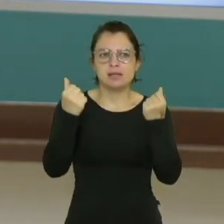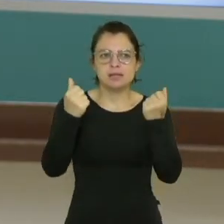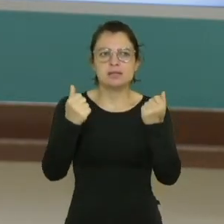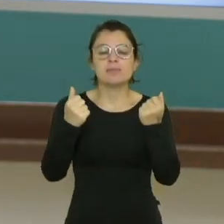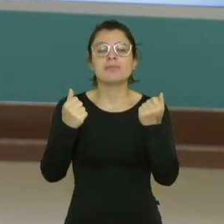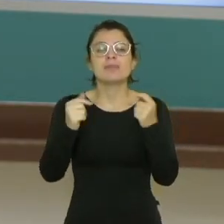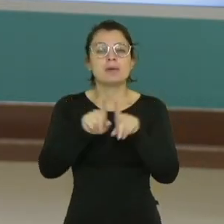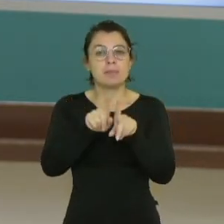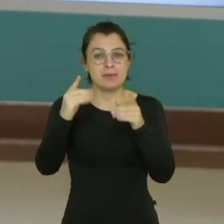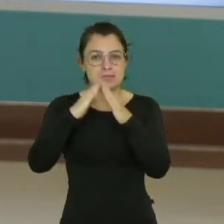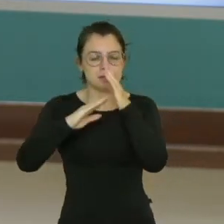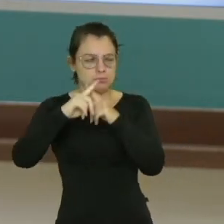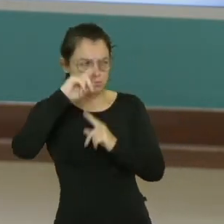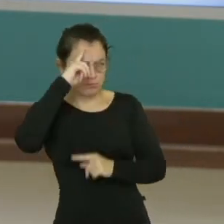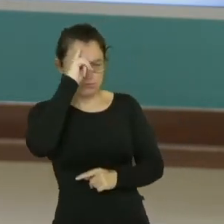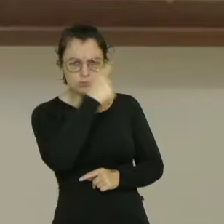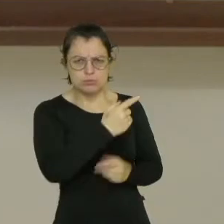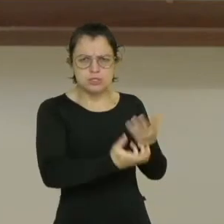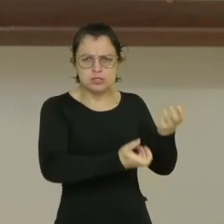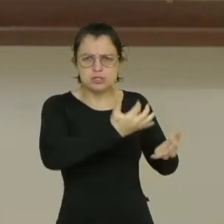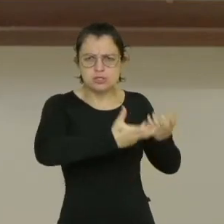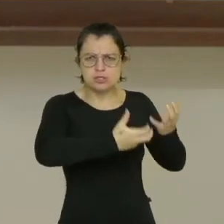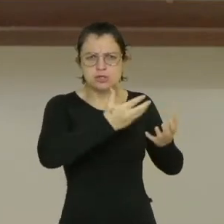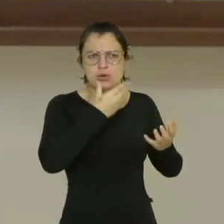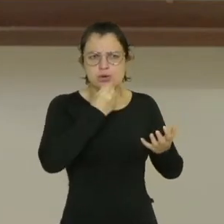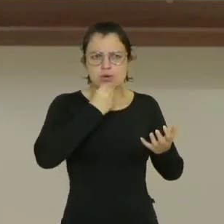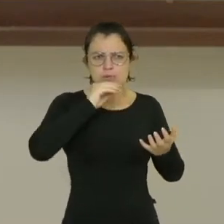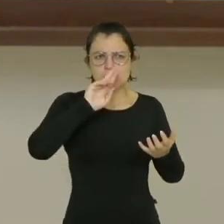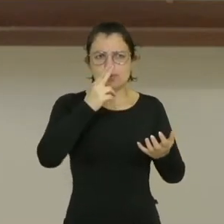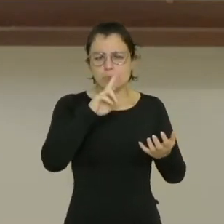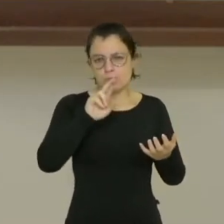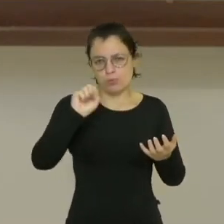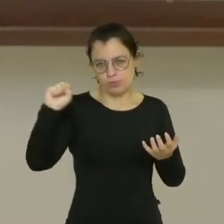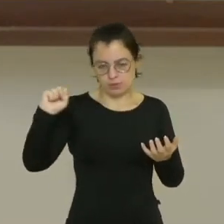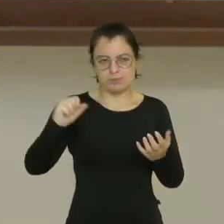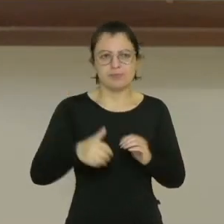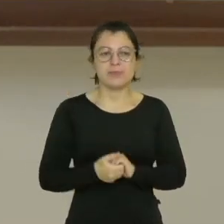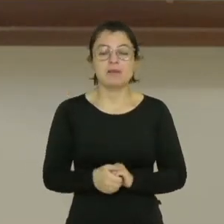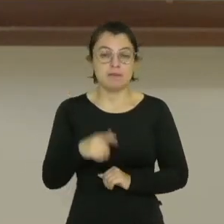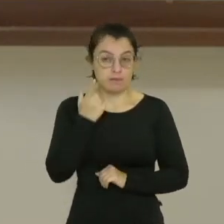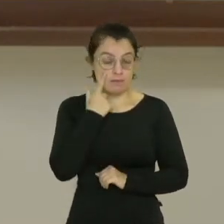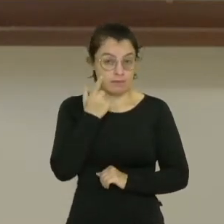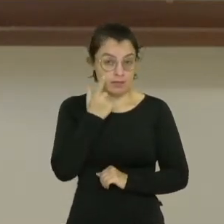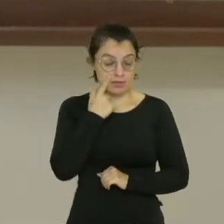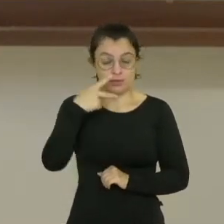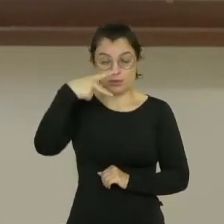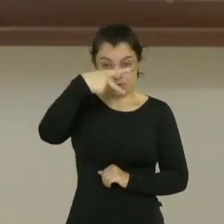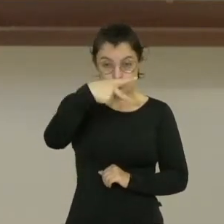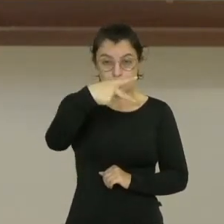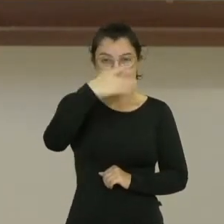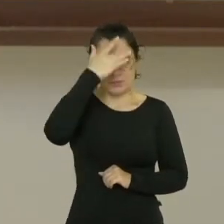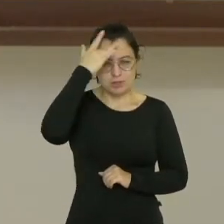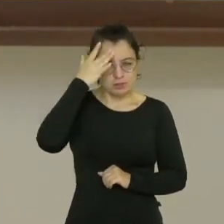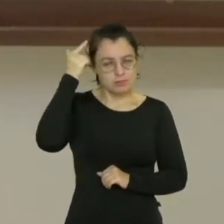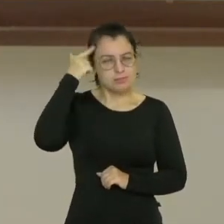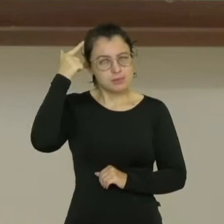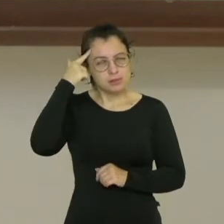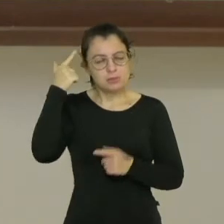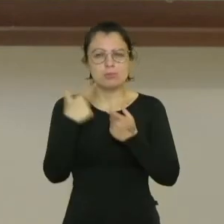Por que eu falei lá atrás do momento da reforma religiosa? Porque, veja, esses dois pensadores já